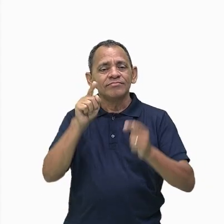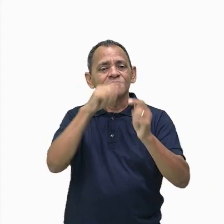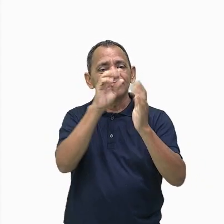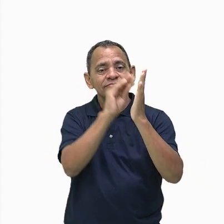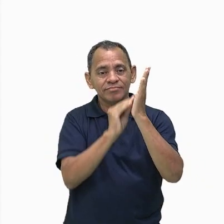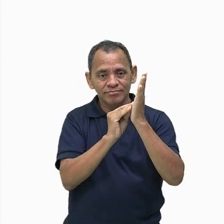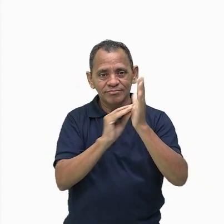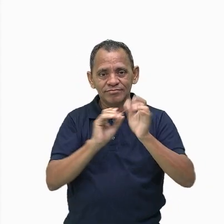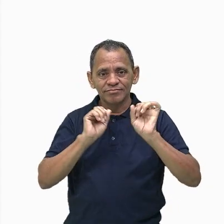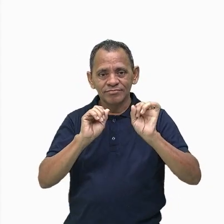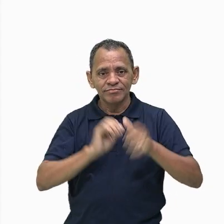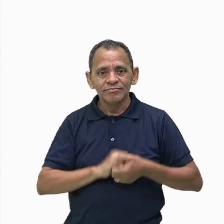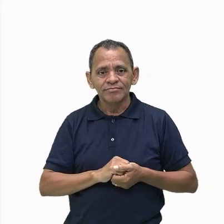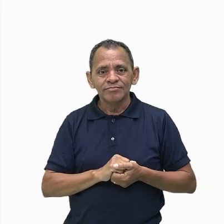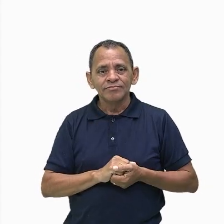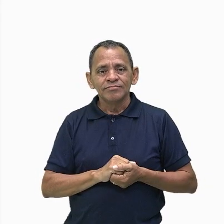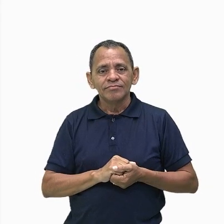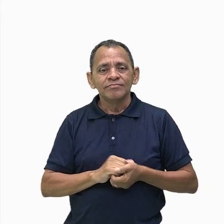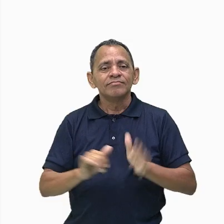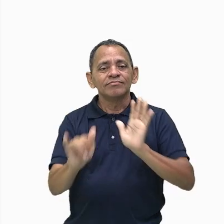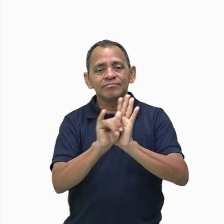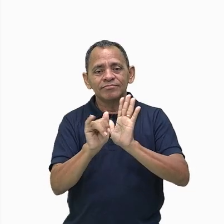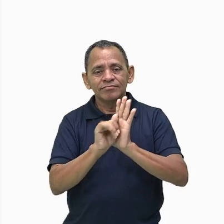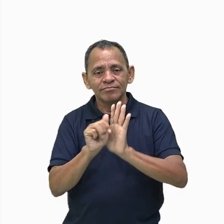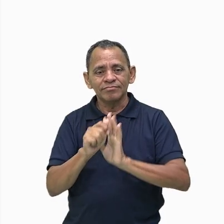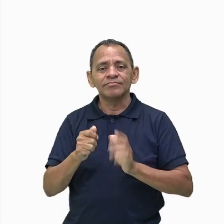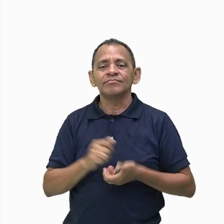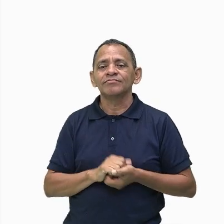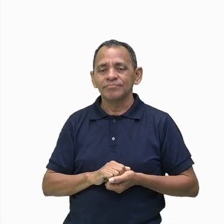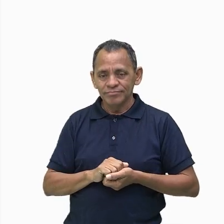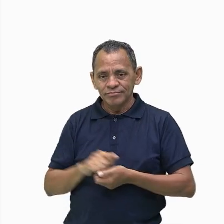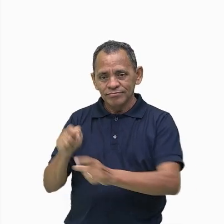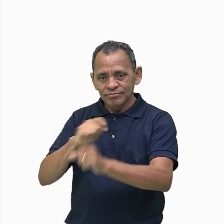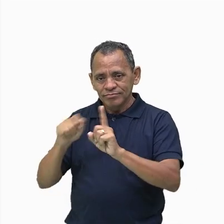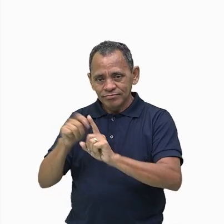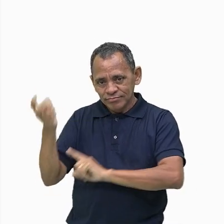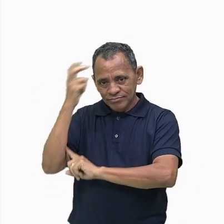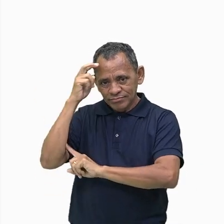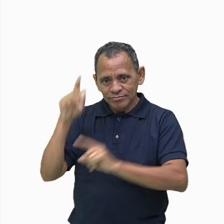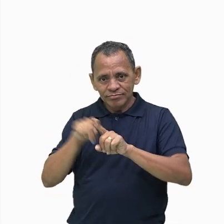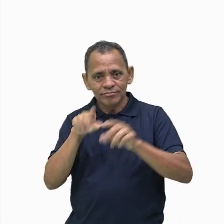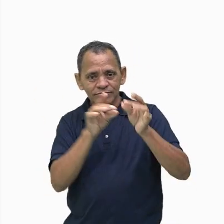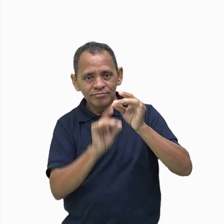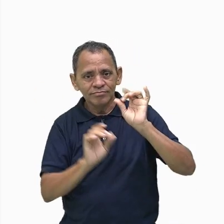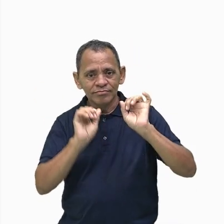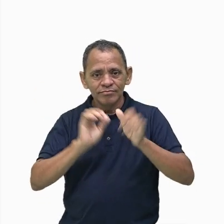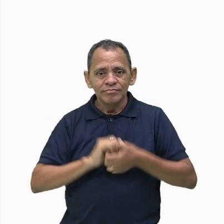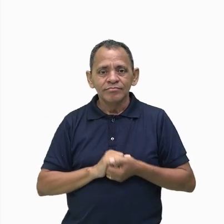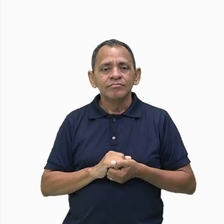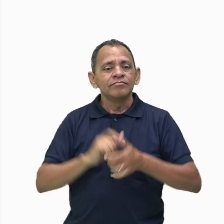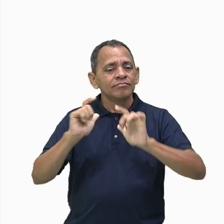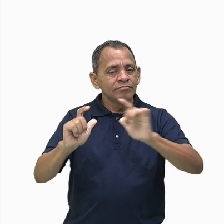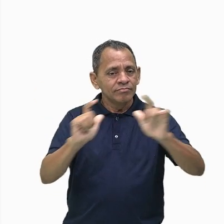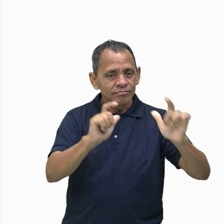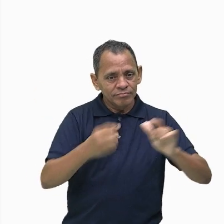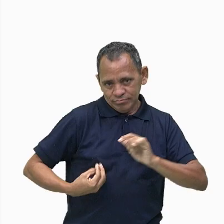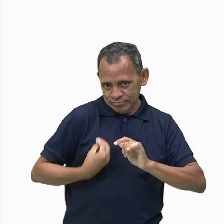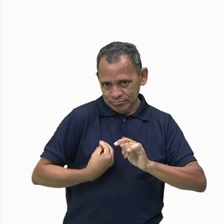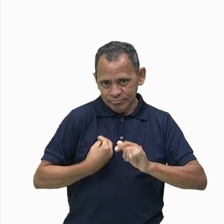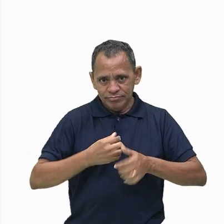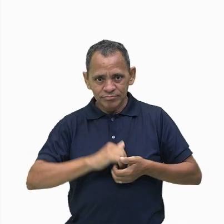de conhecimento, identidade sociocultural, o detalhamento, lugares de